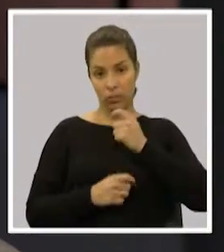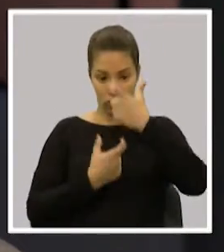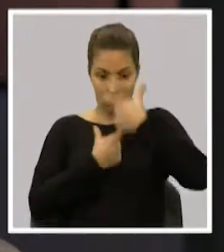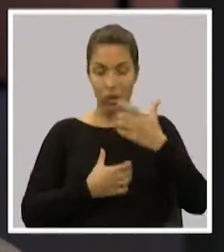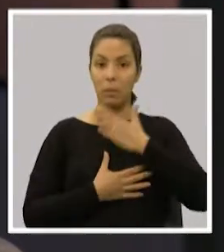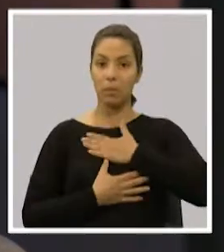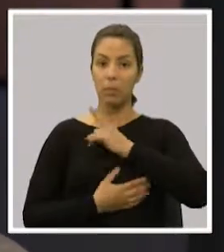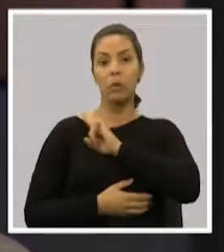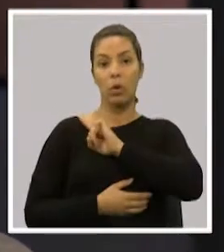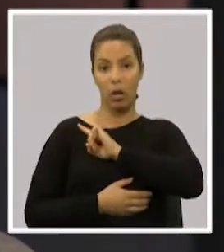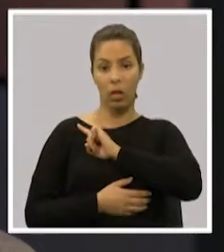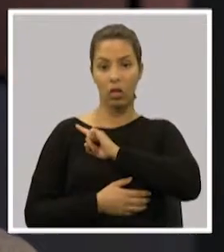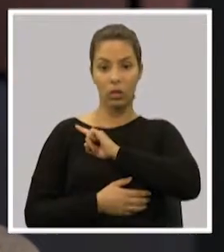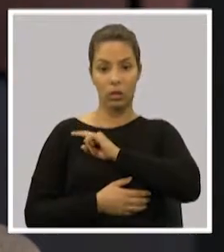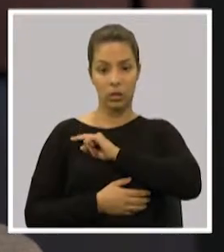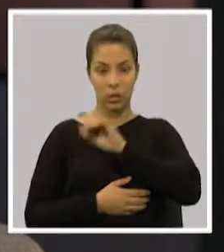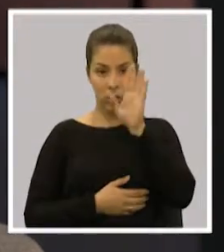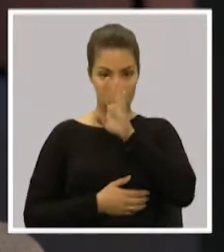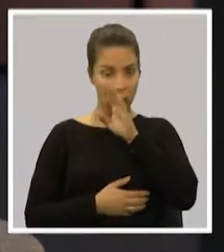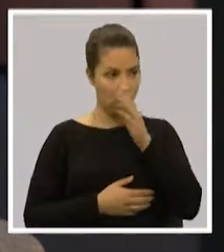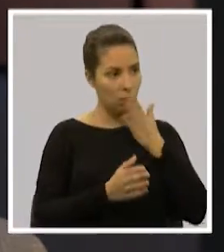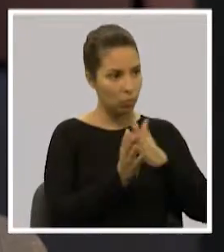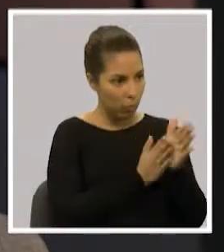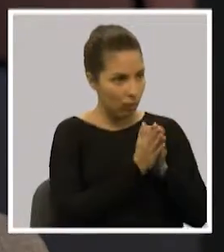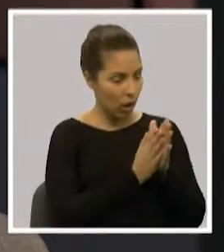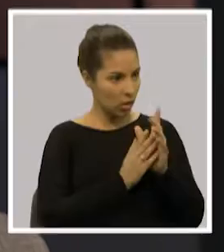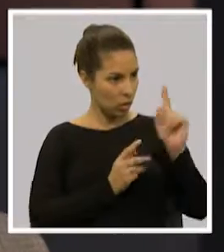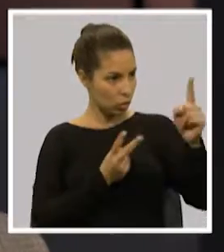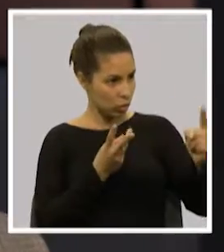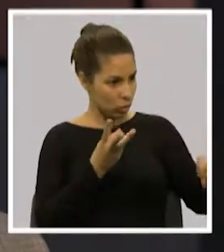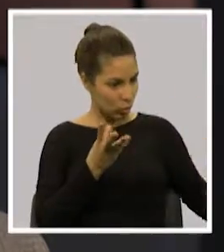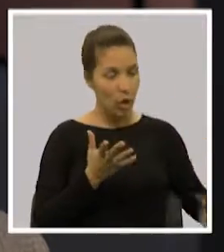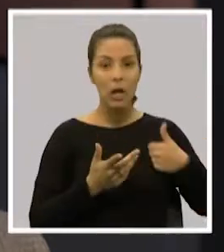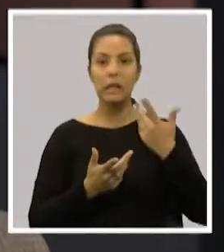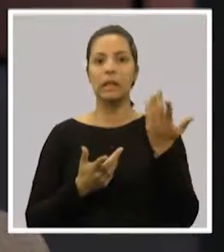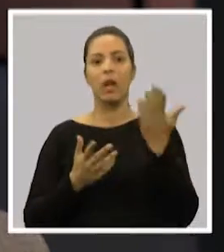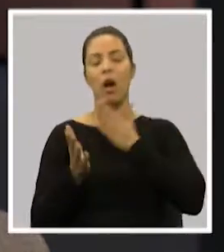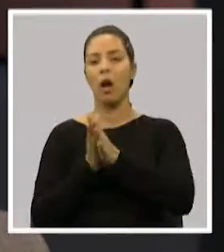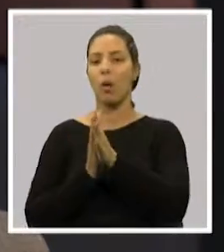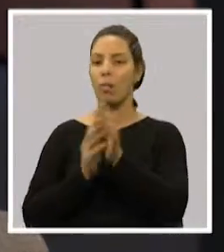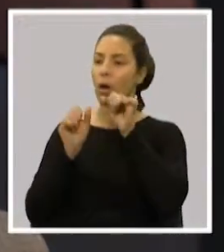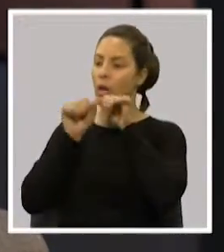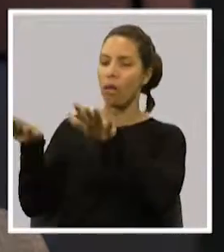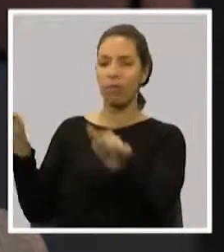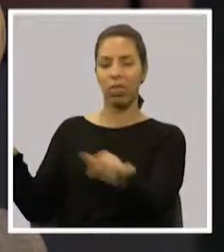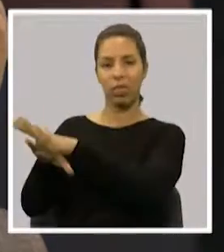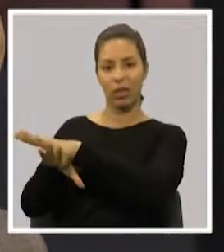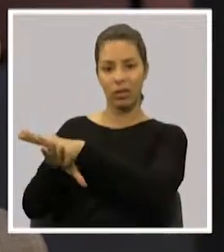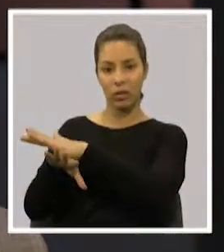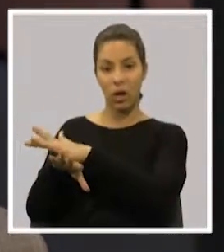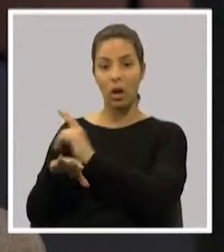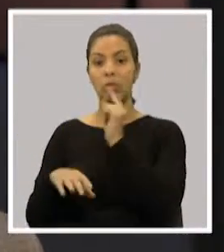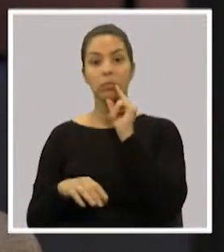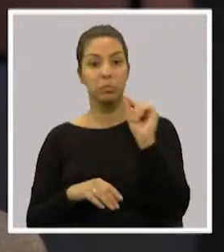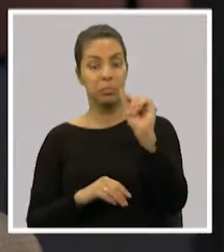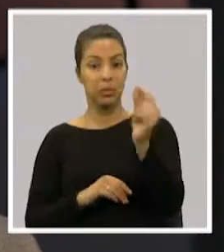nosso crivo pessoal selecionar quais desses fatores eu posso utilizar para fazer passar uma notícia. Se eu só tenho 1 minuto,